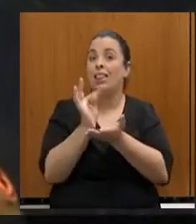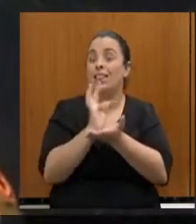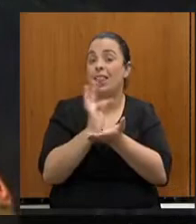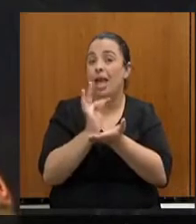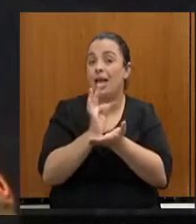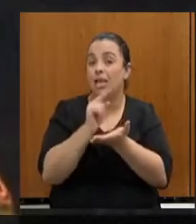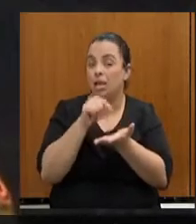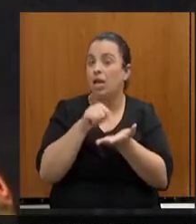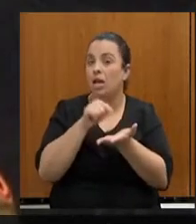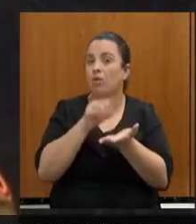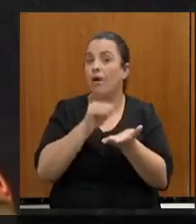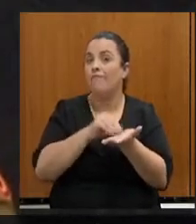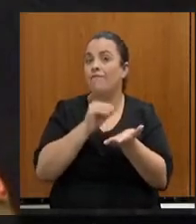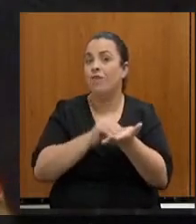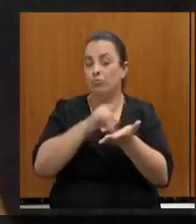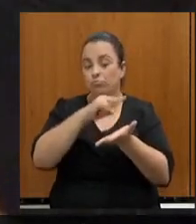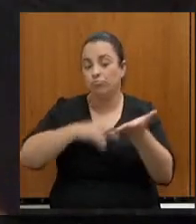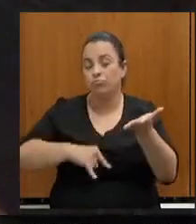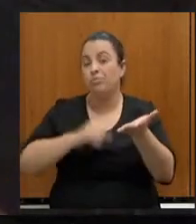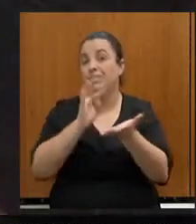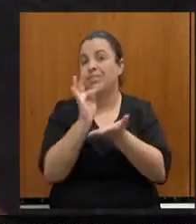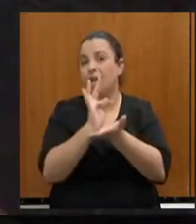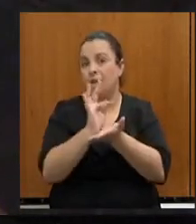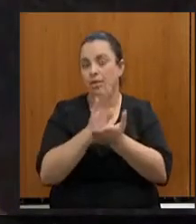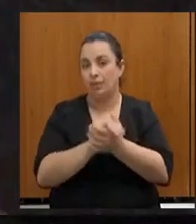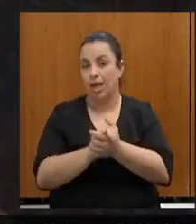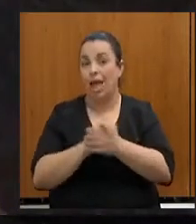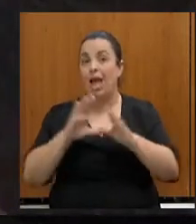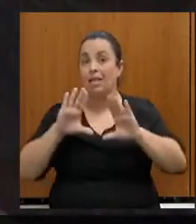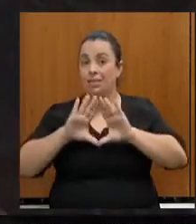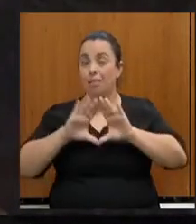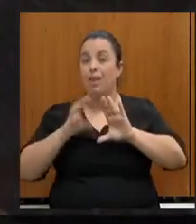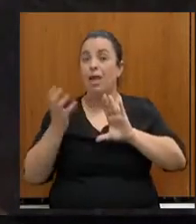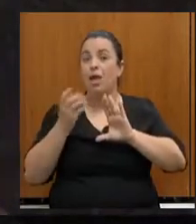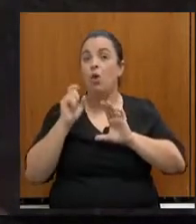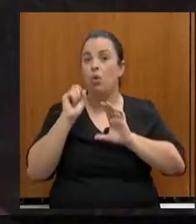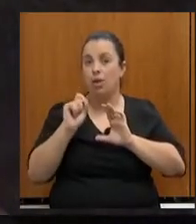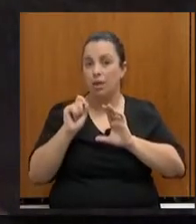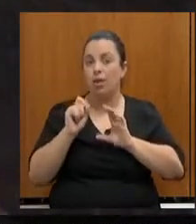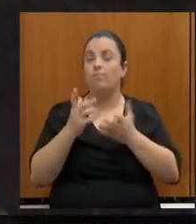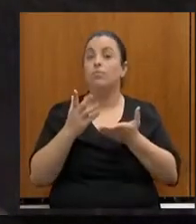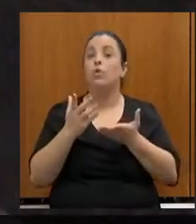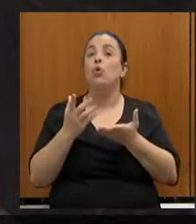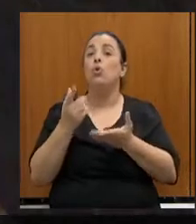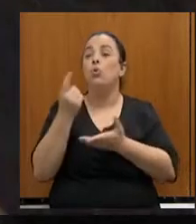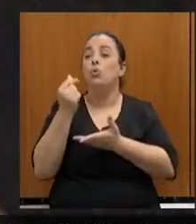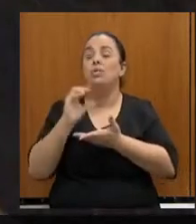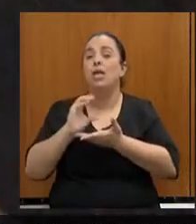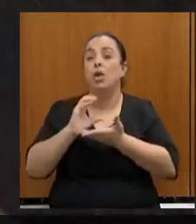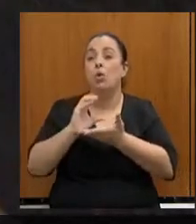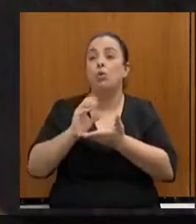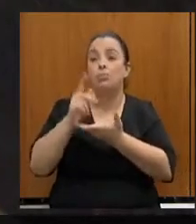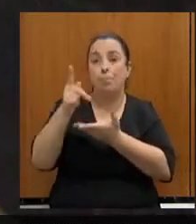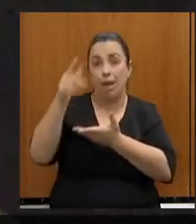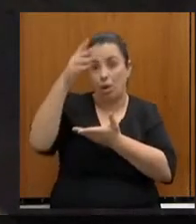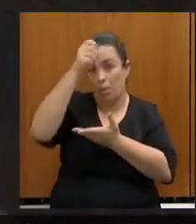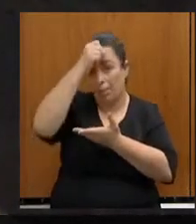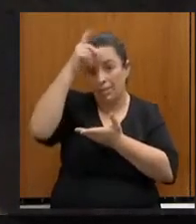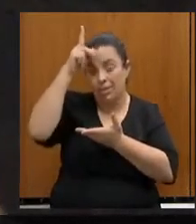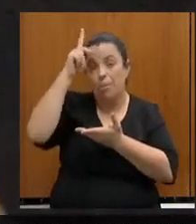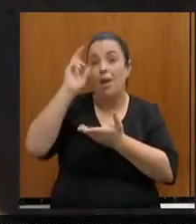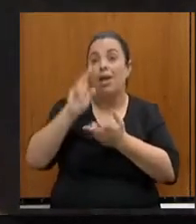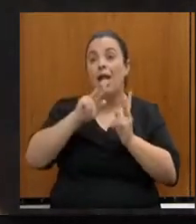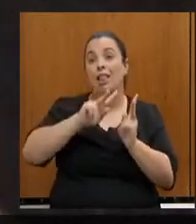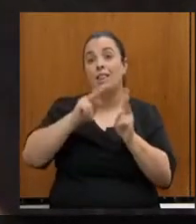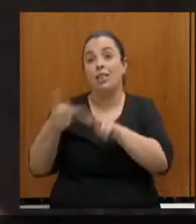com todo direito que tem a transferência especial do circuito que ela colocou para os municípios ela quer tentar que esteja feita